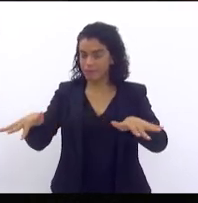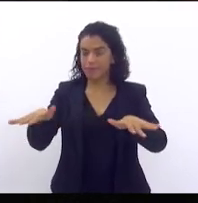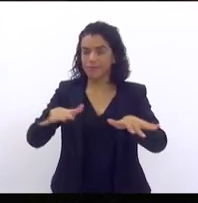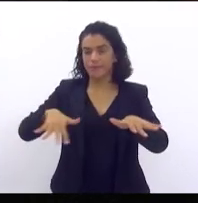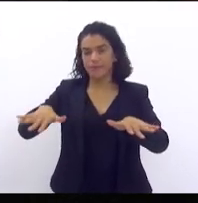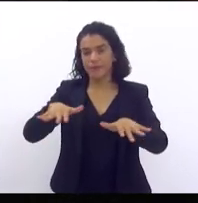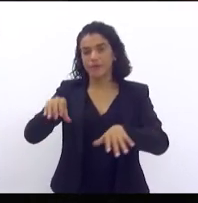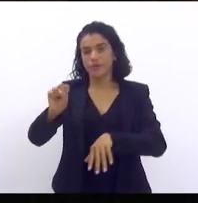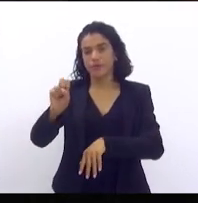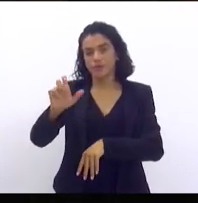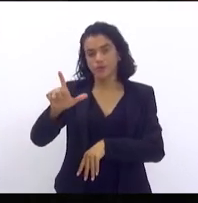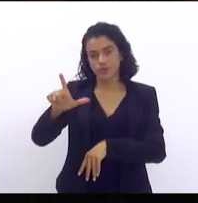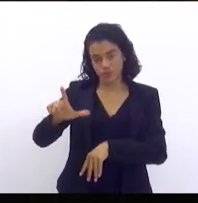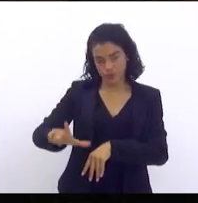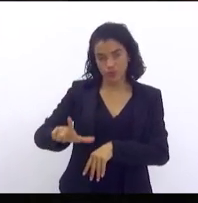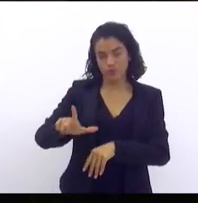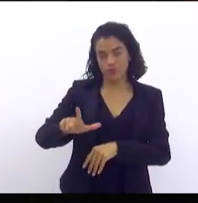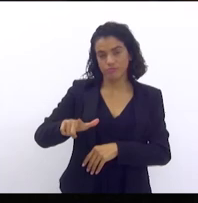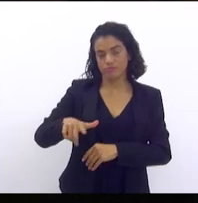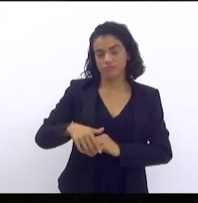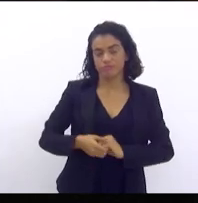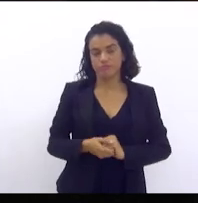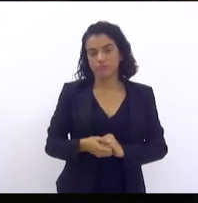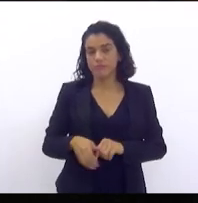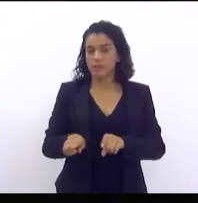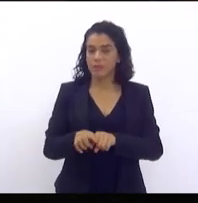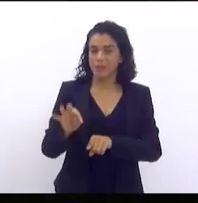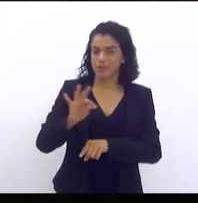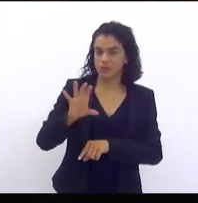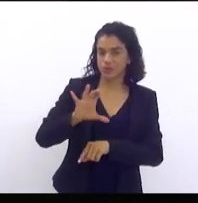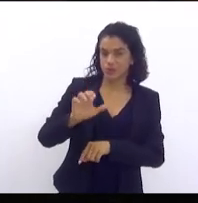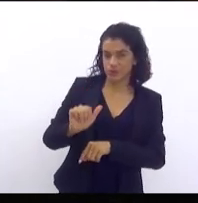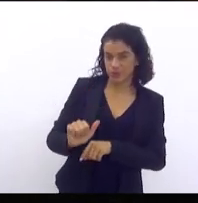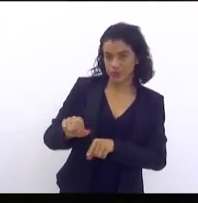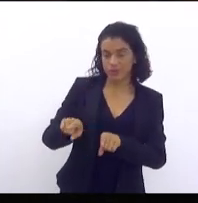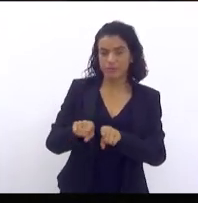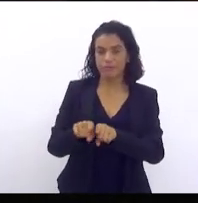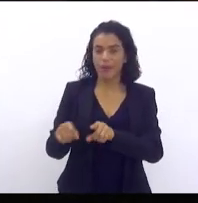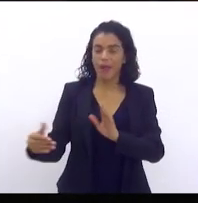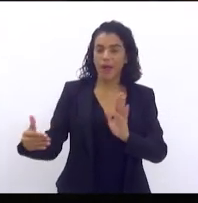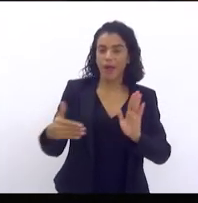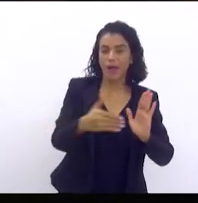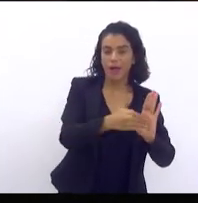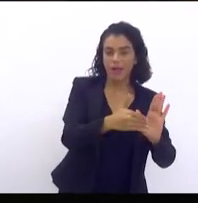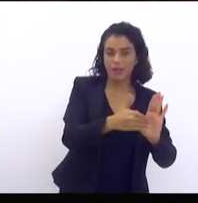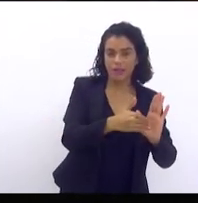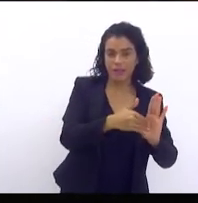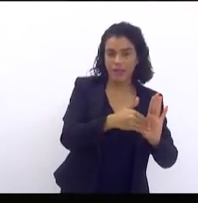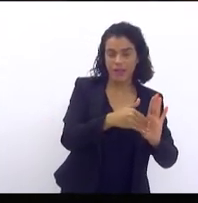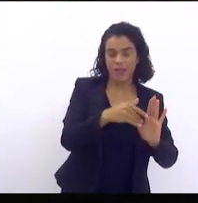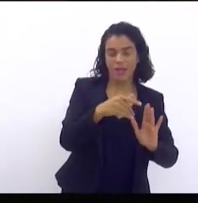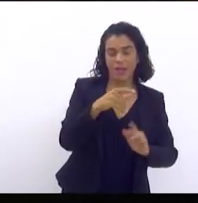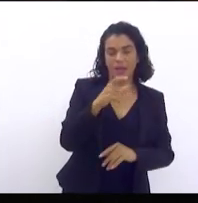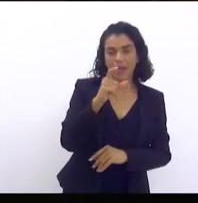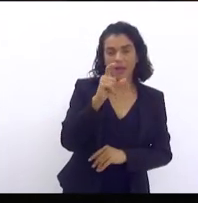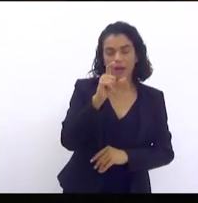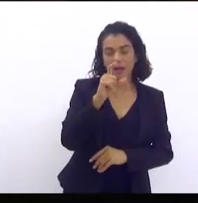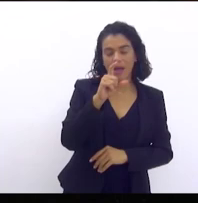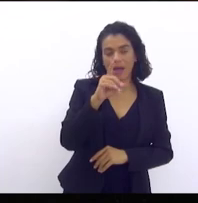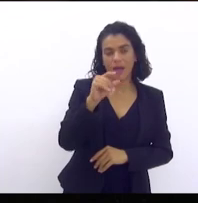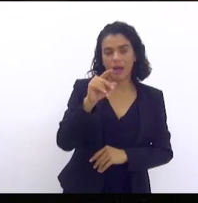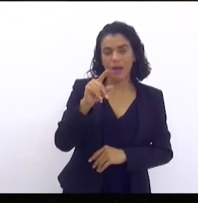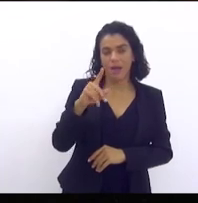pela Zona Sul como um todo, vem para Tijuca e chega até a Pavuna. É como